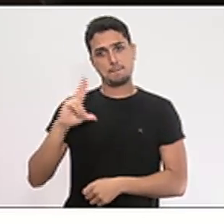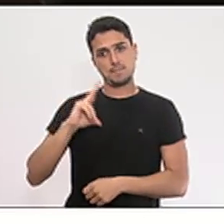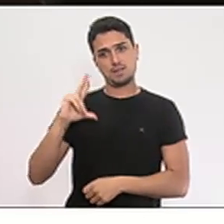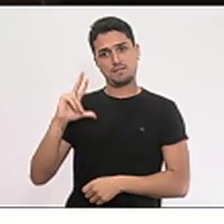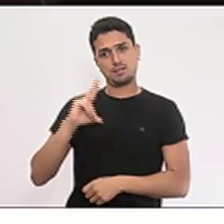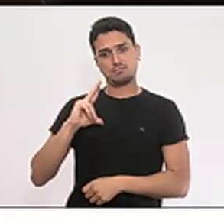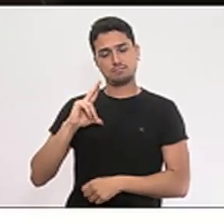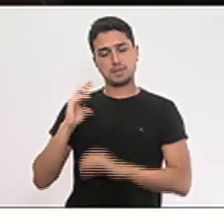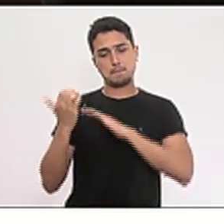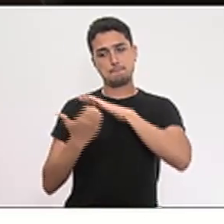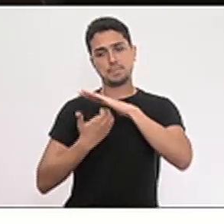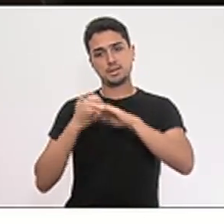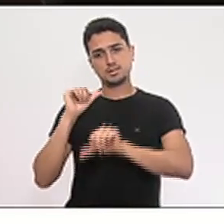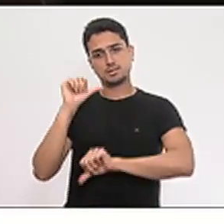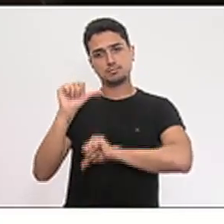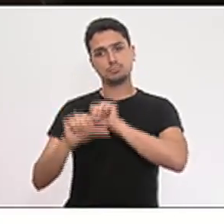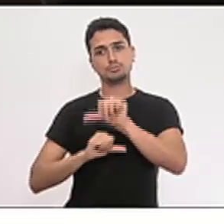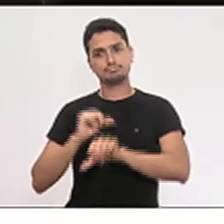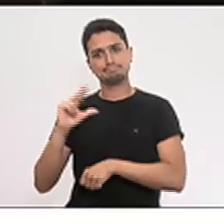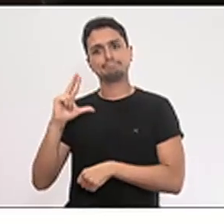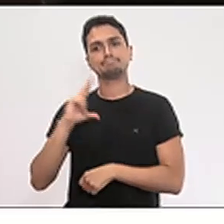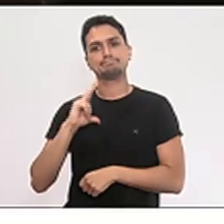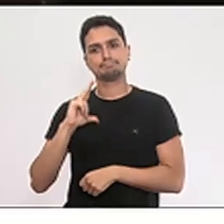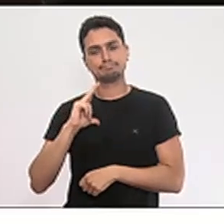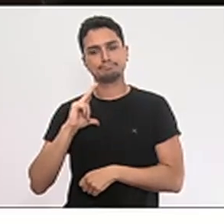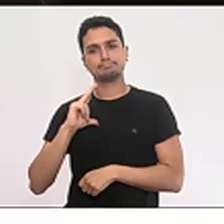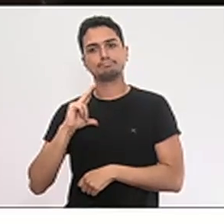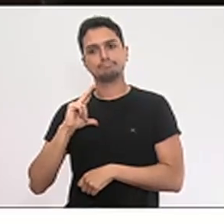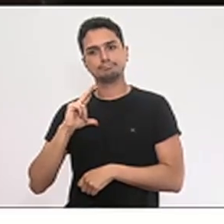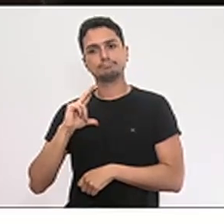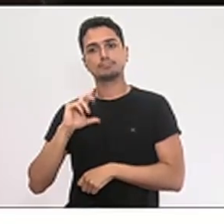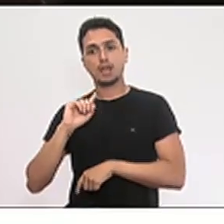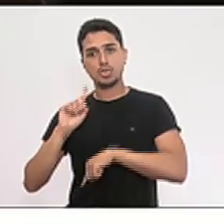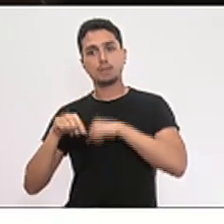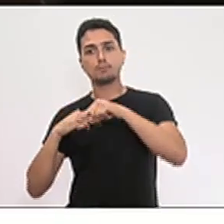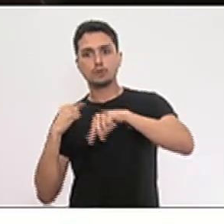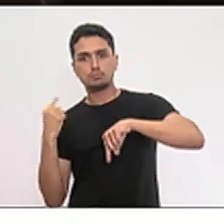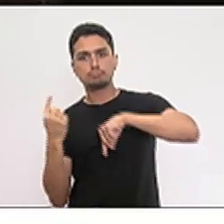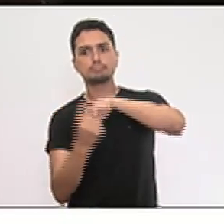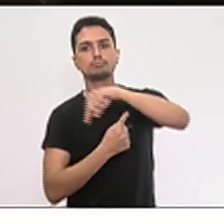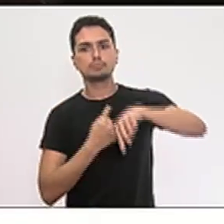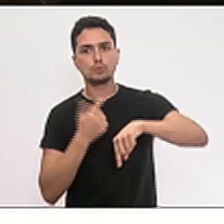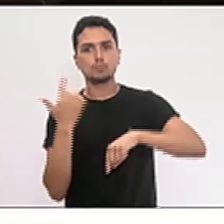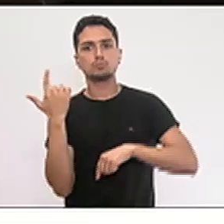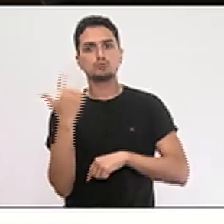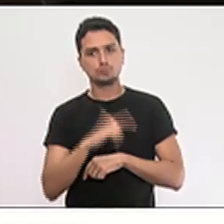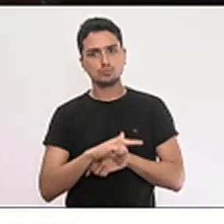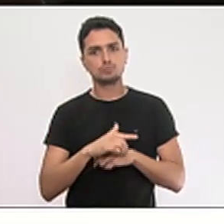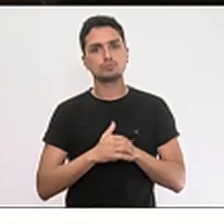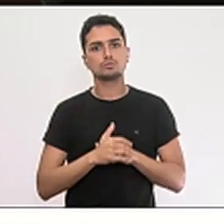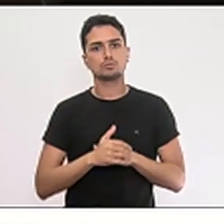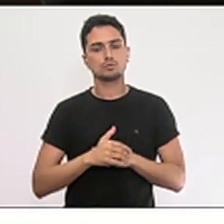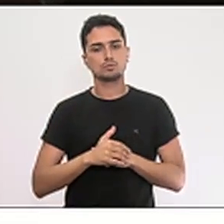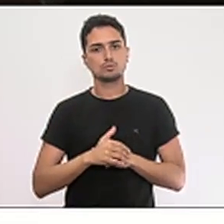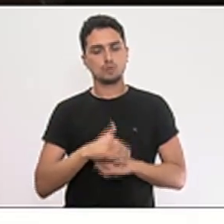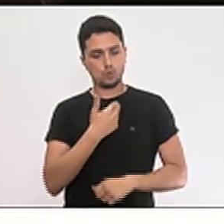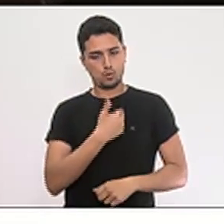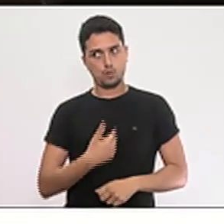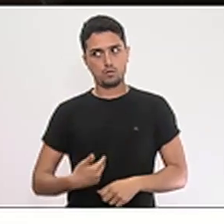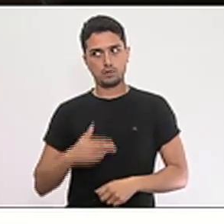que tiveram que ser revertidas e o poder público teve que assumir os serviços.